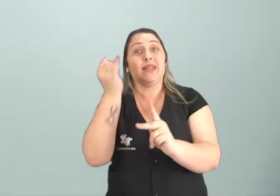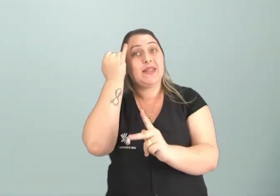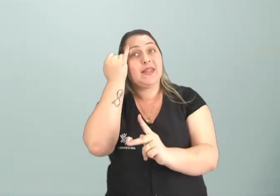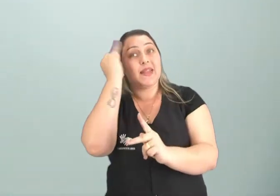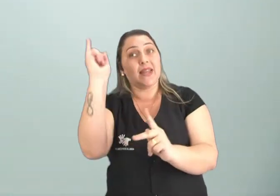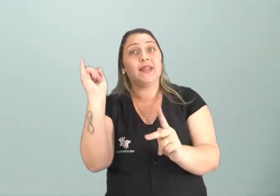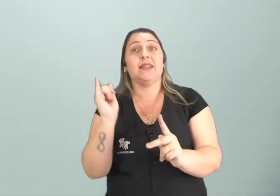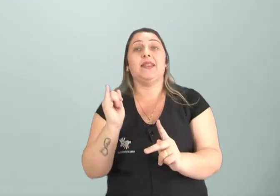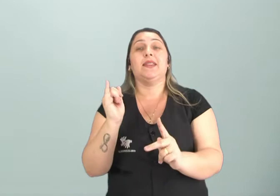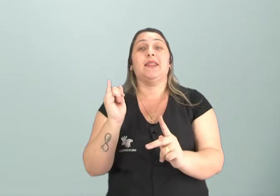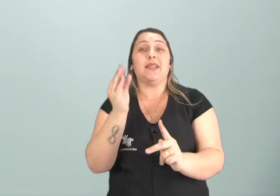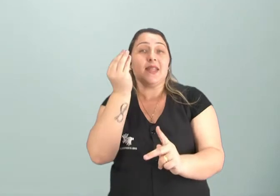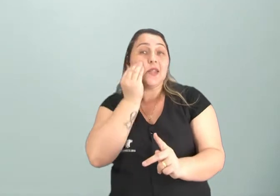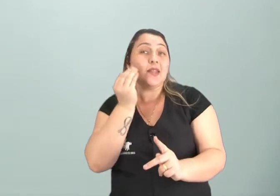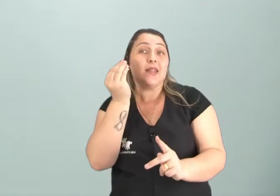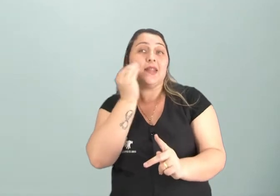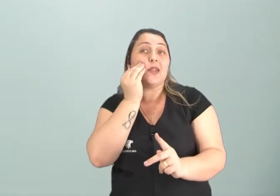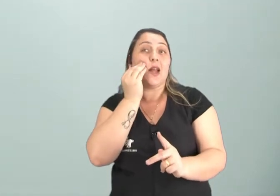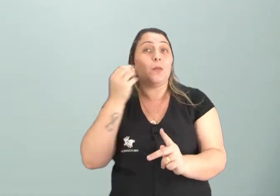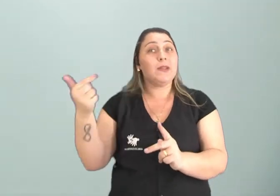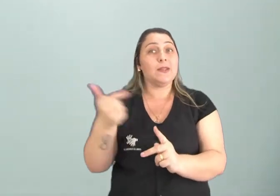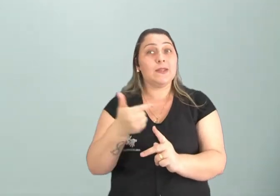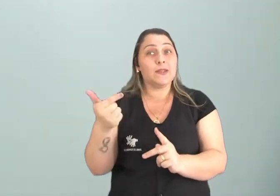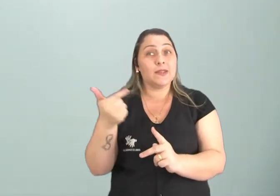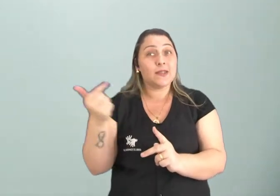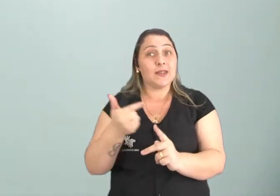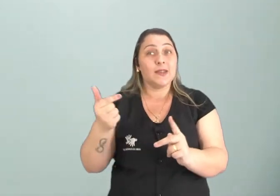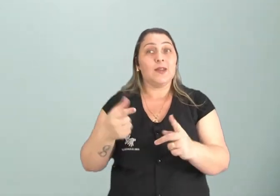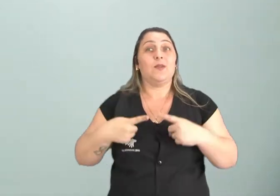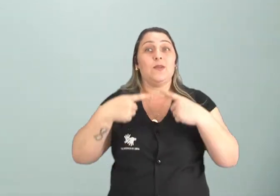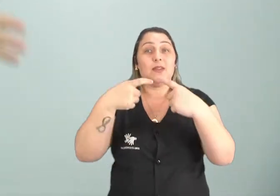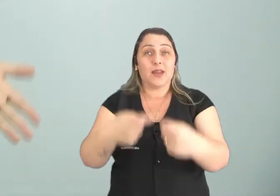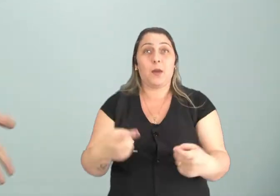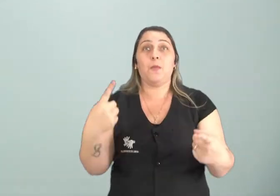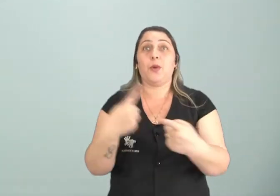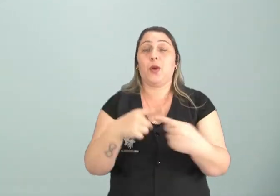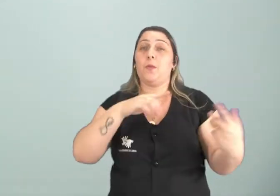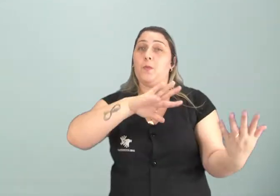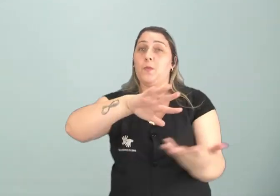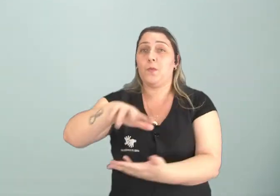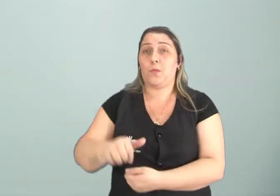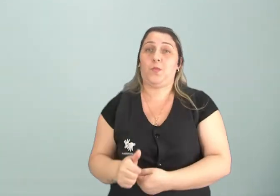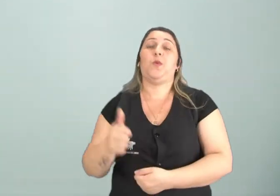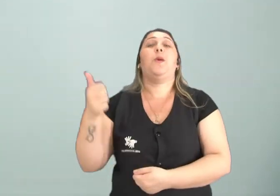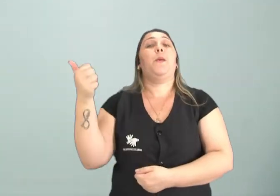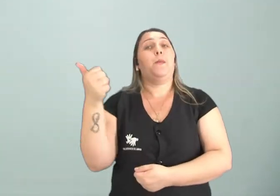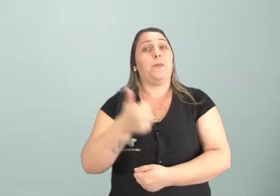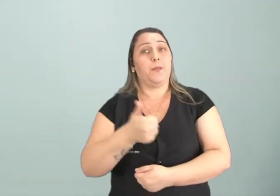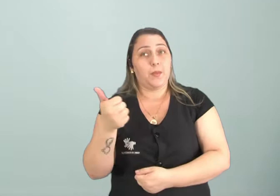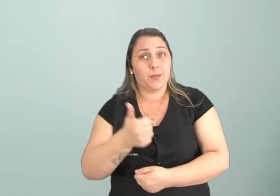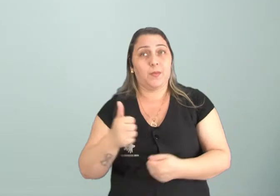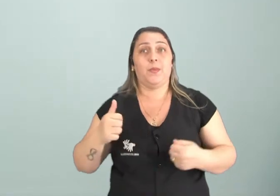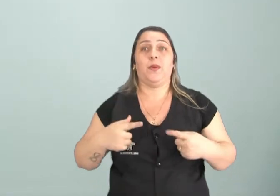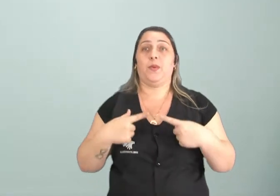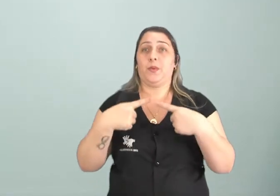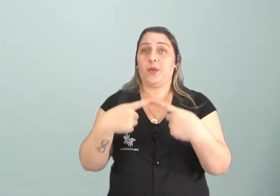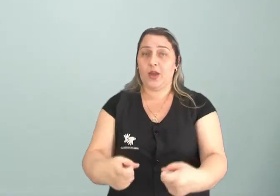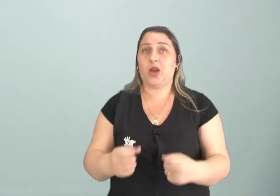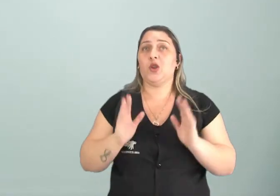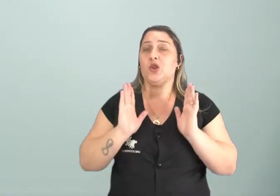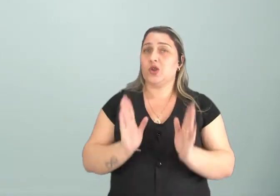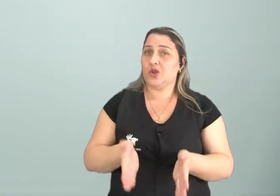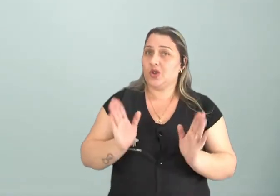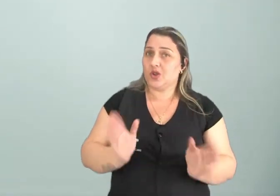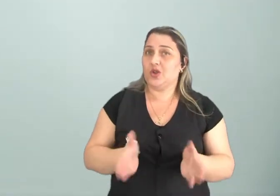uma possível guerra viesse a acontecer, já que o mundo tinha passado pela Primeira Guerra Mundial e tinha sido uma guerra que, de